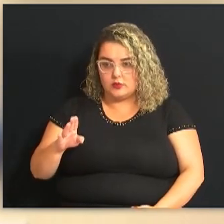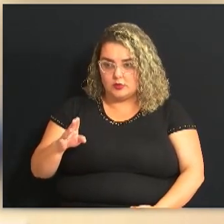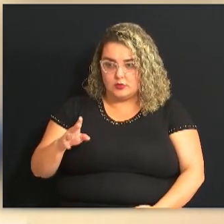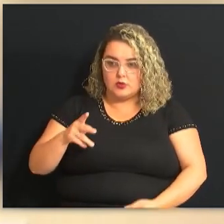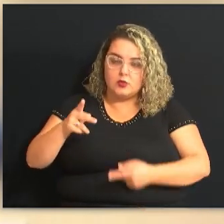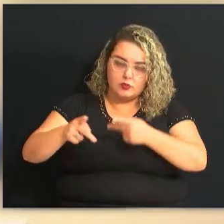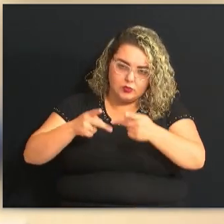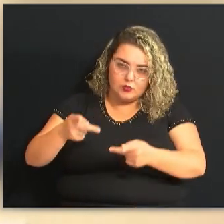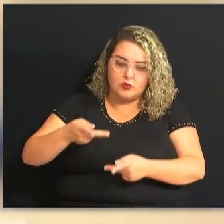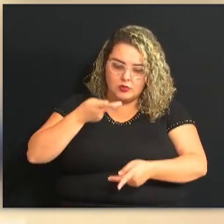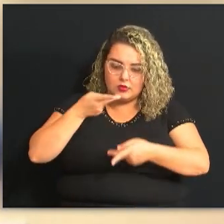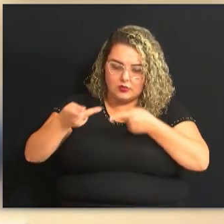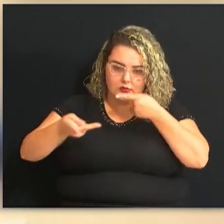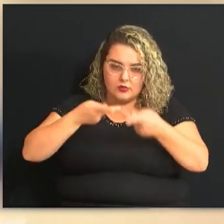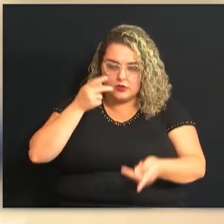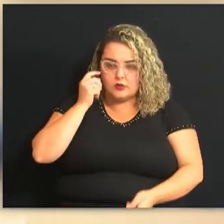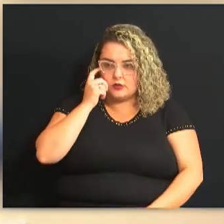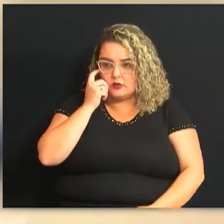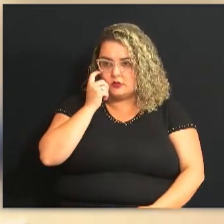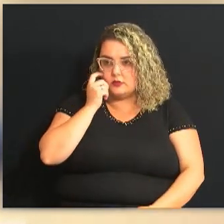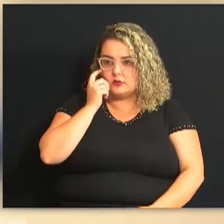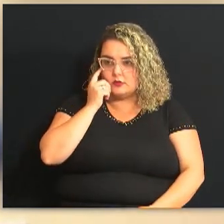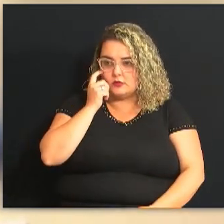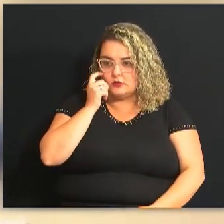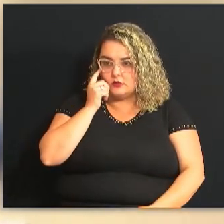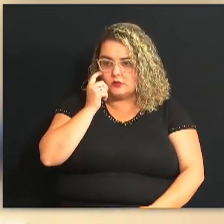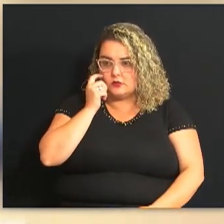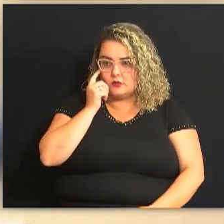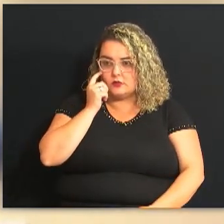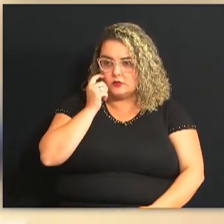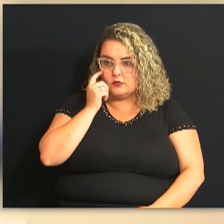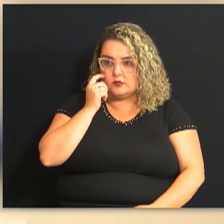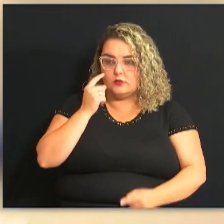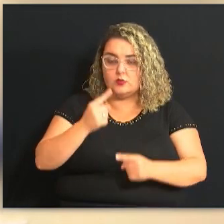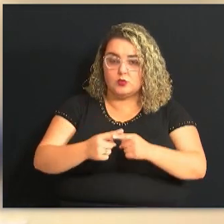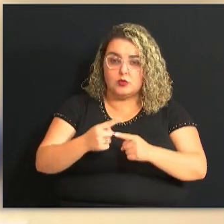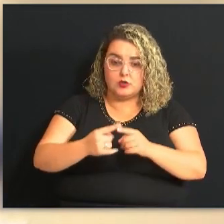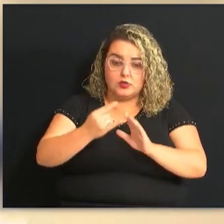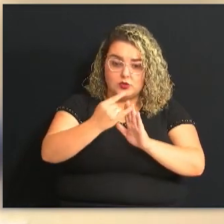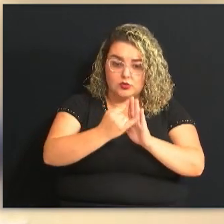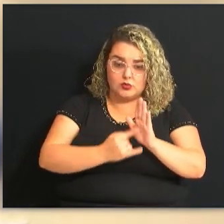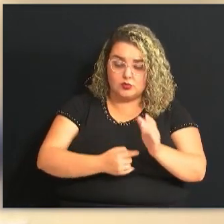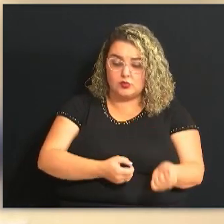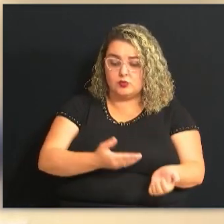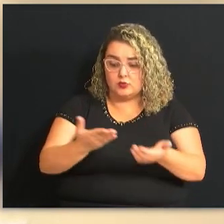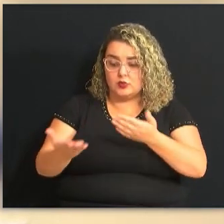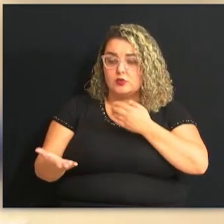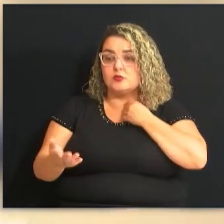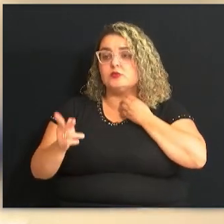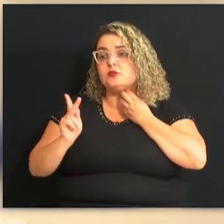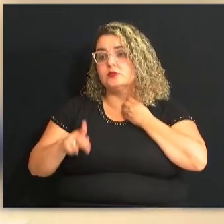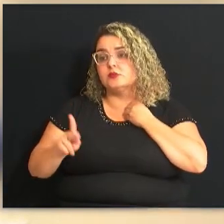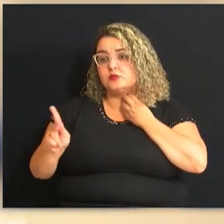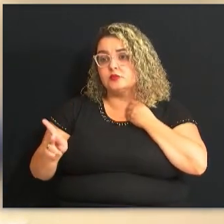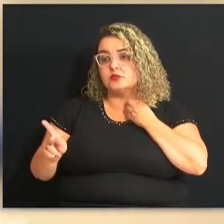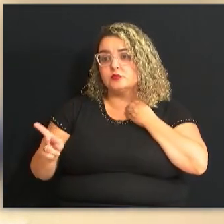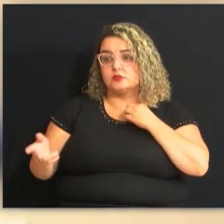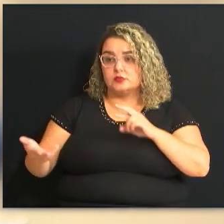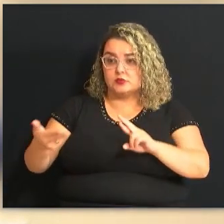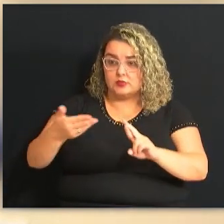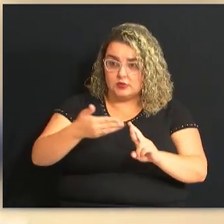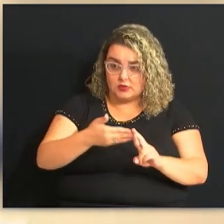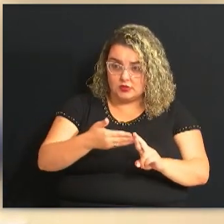estava chamando, né? E porque até no documento apresentado pelos professores fazia referência à lei federal do